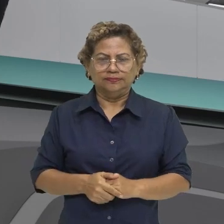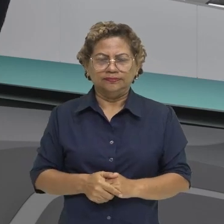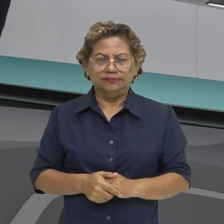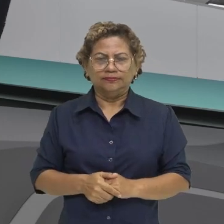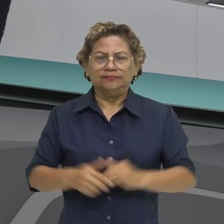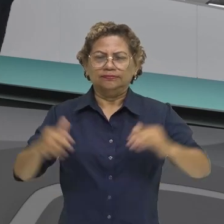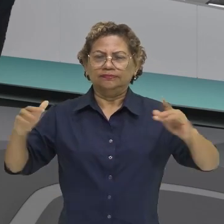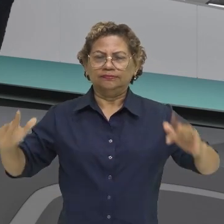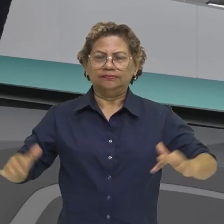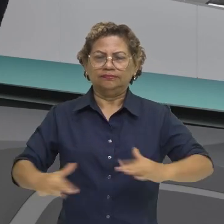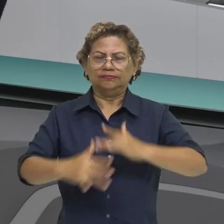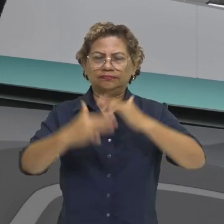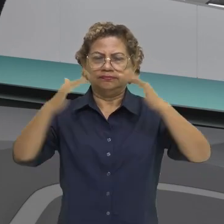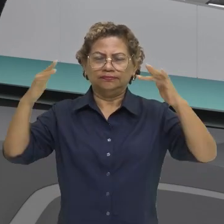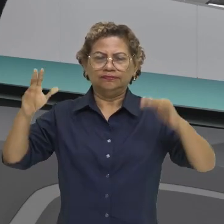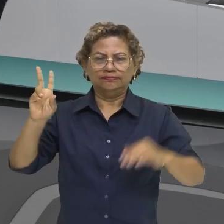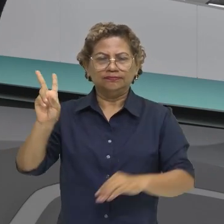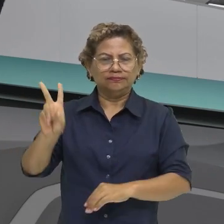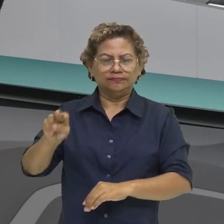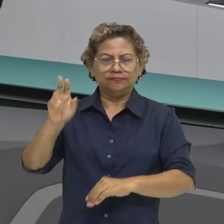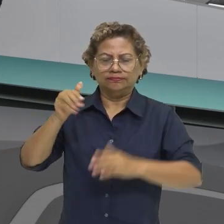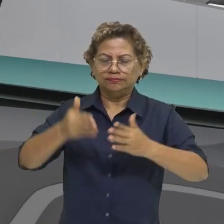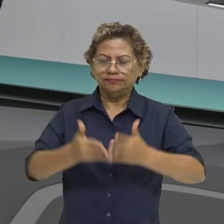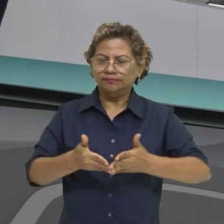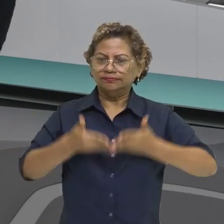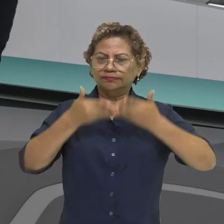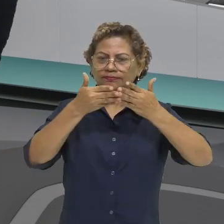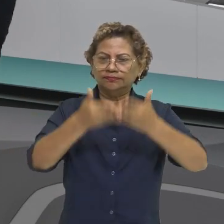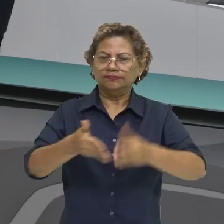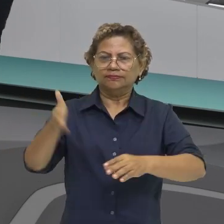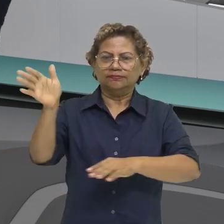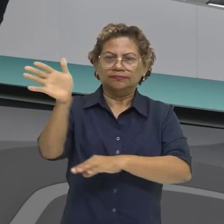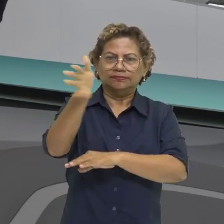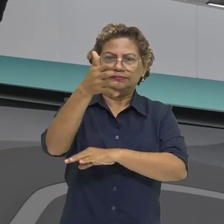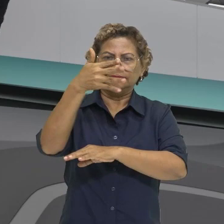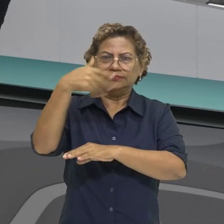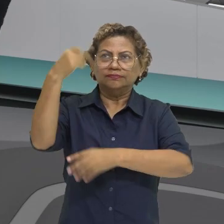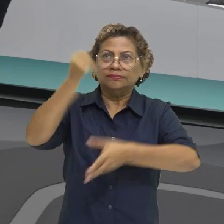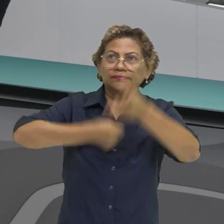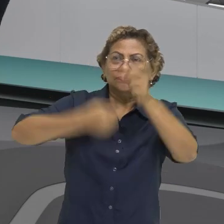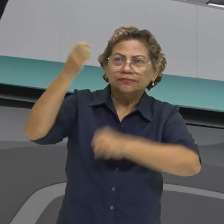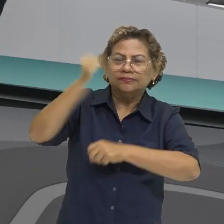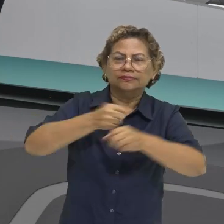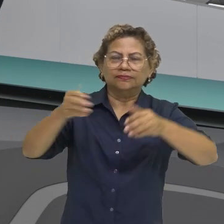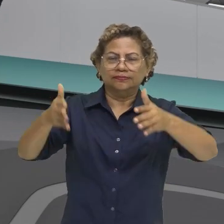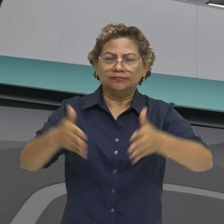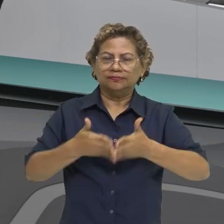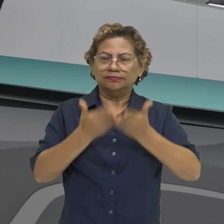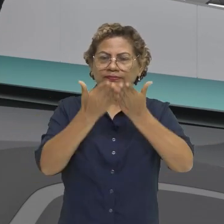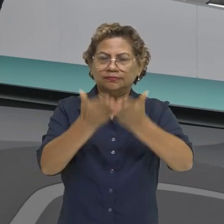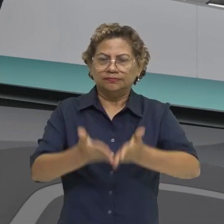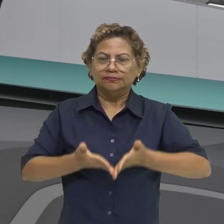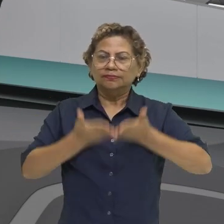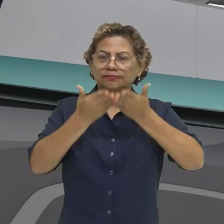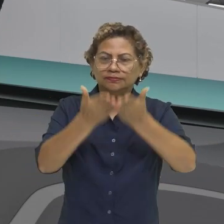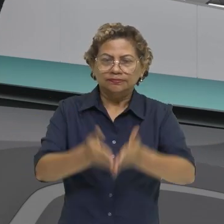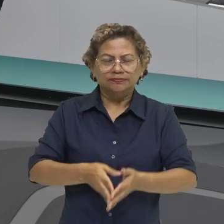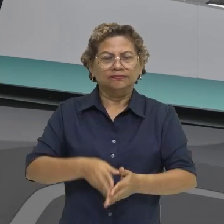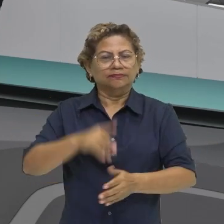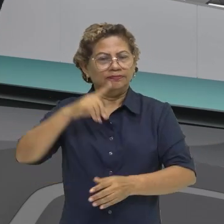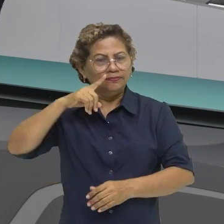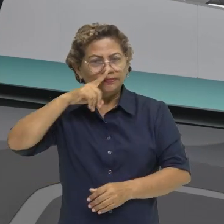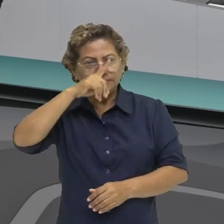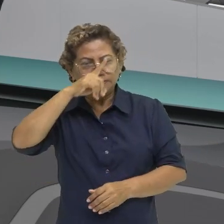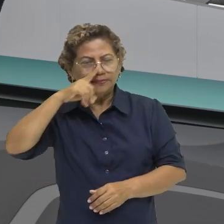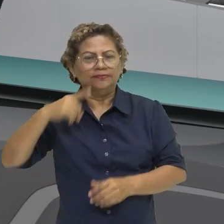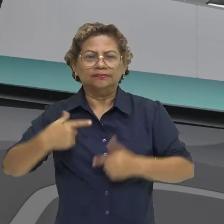por mares nunca dantes navegados, passaram ainda além da Trapobana. Em perigos